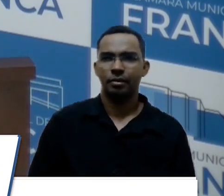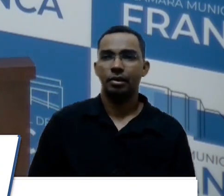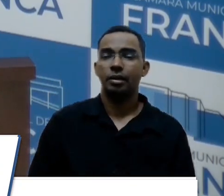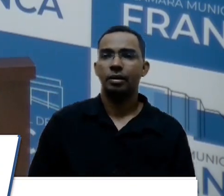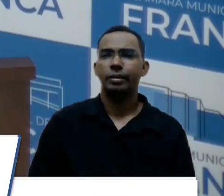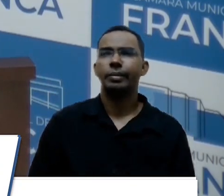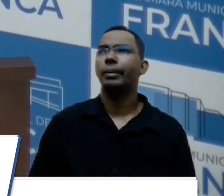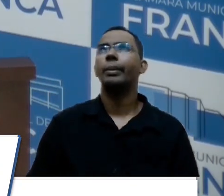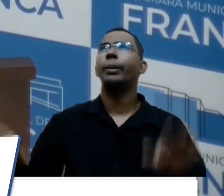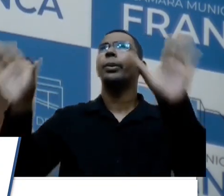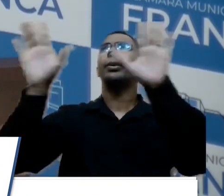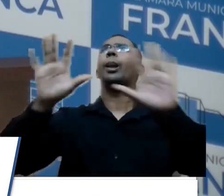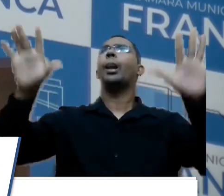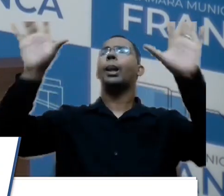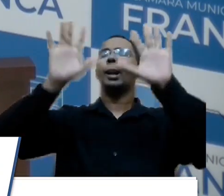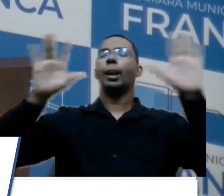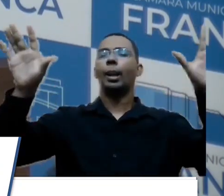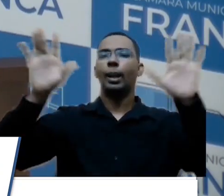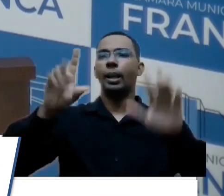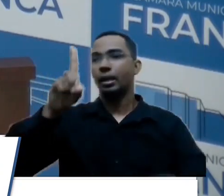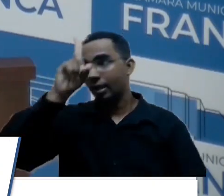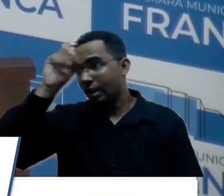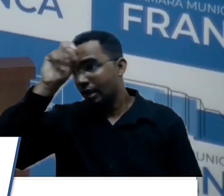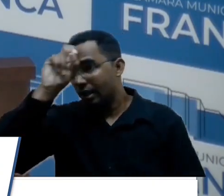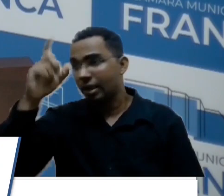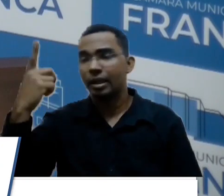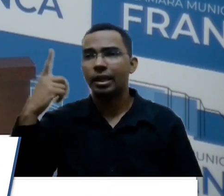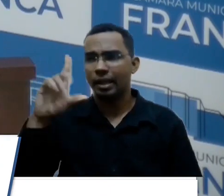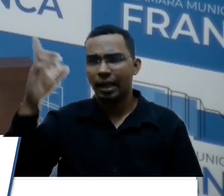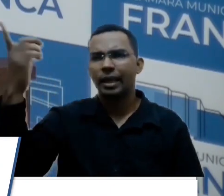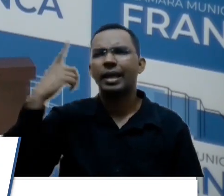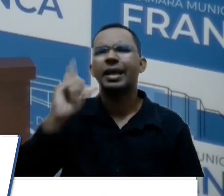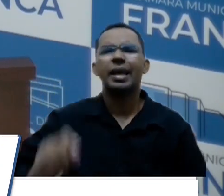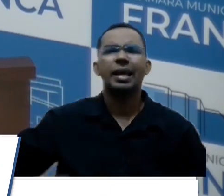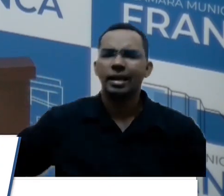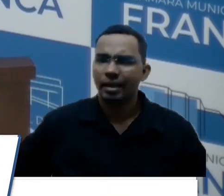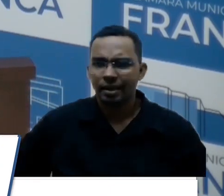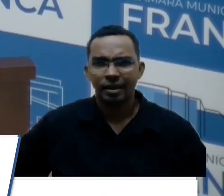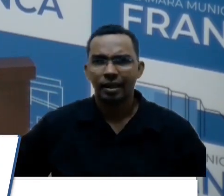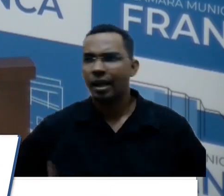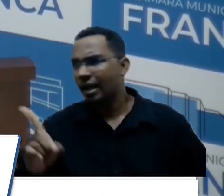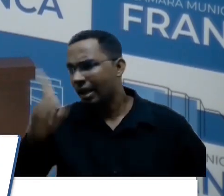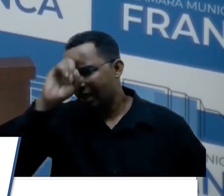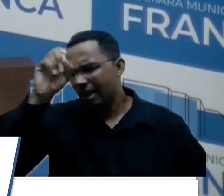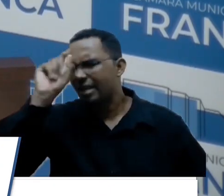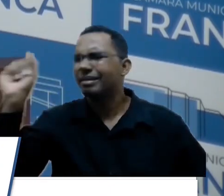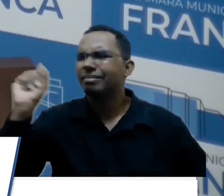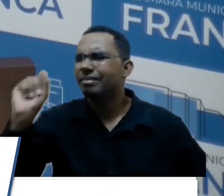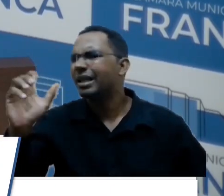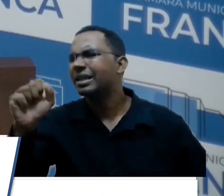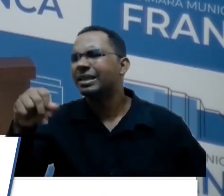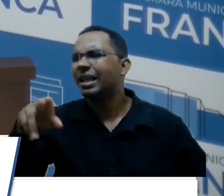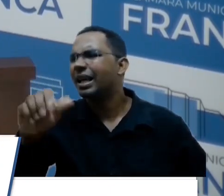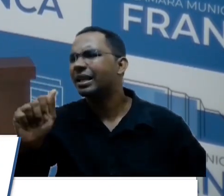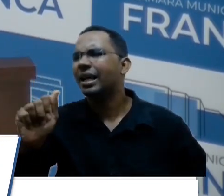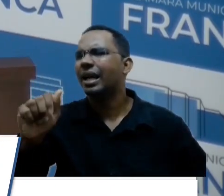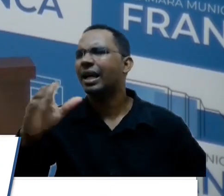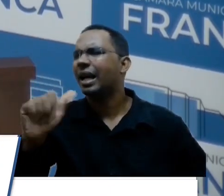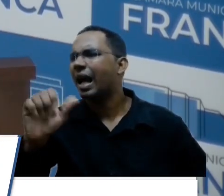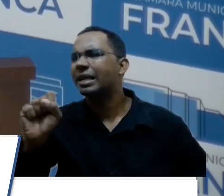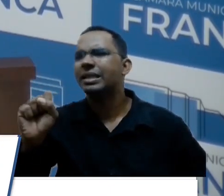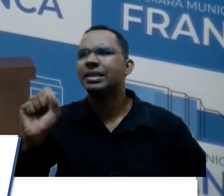que existe, chamado Santa Casa? Quem é a Santa Casa? Ah, Santa Casa, Santa Casa, Santa Casa. Santa